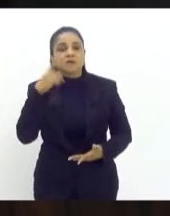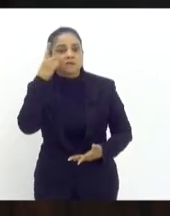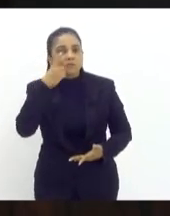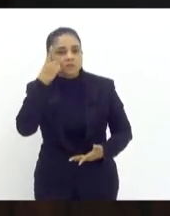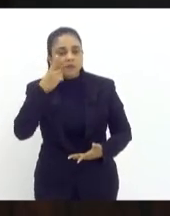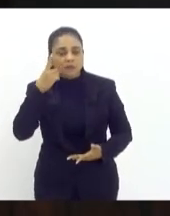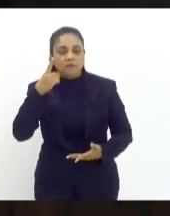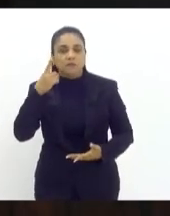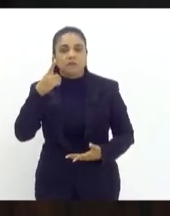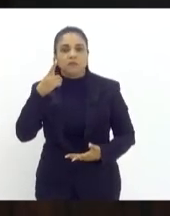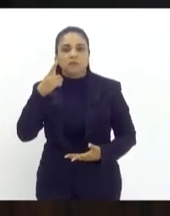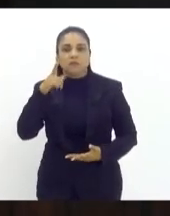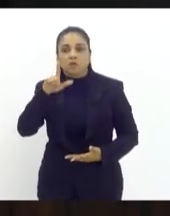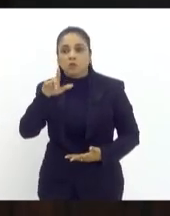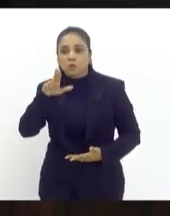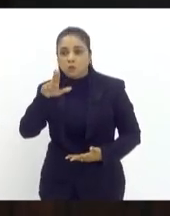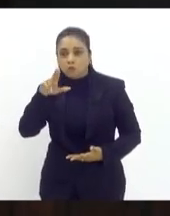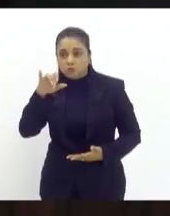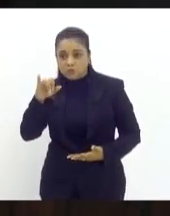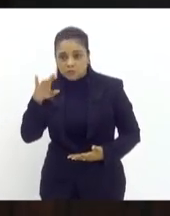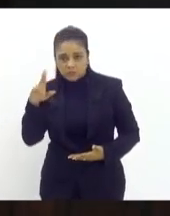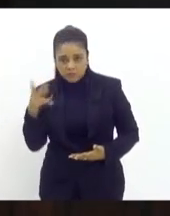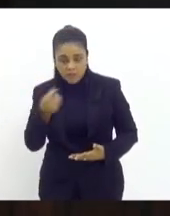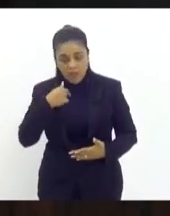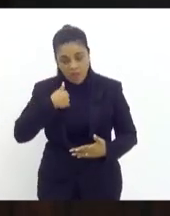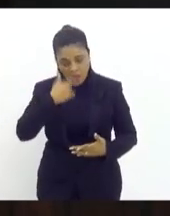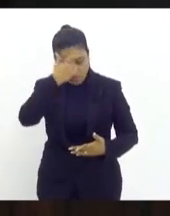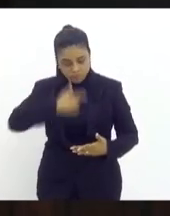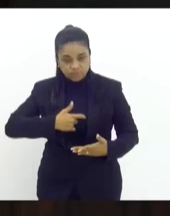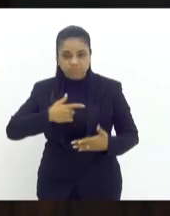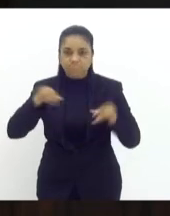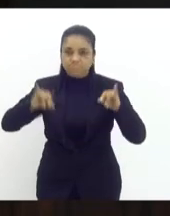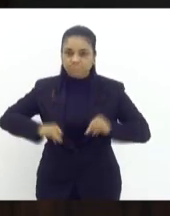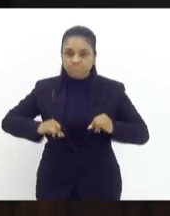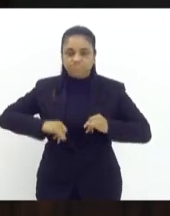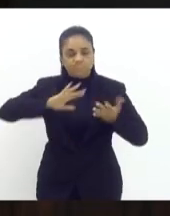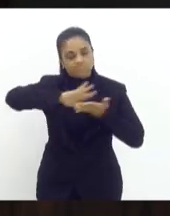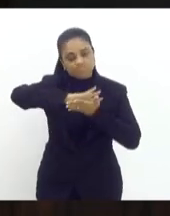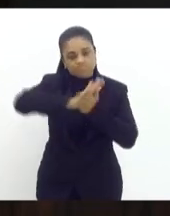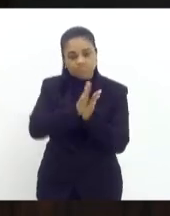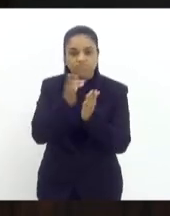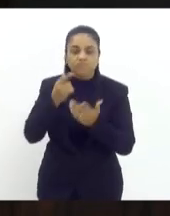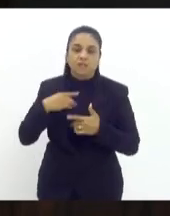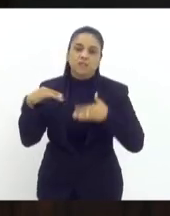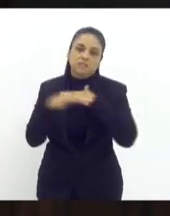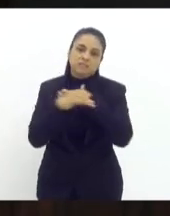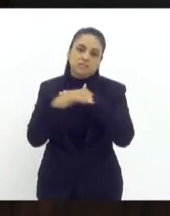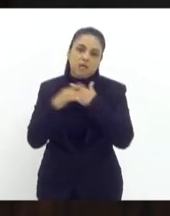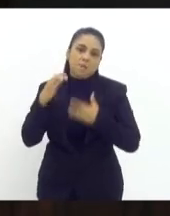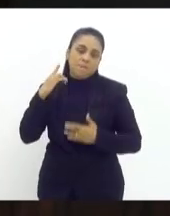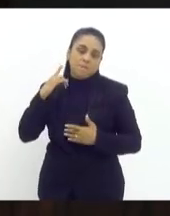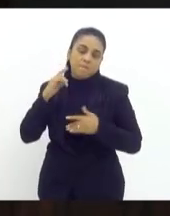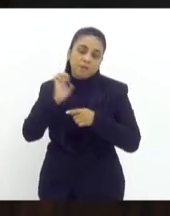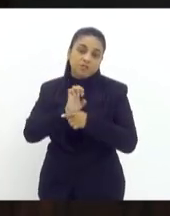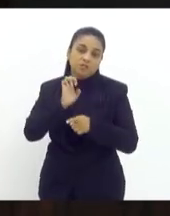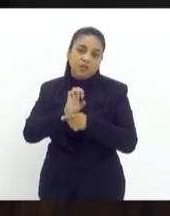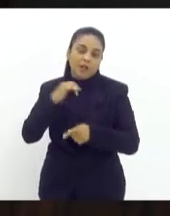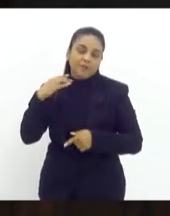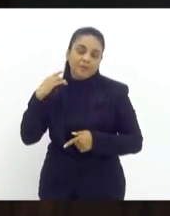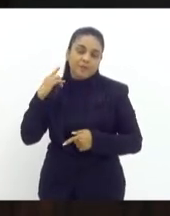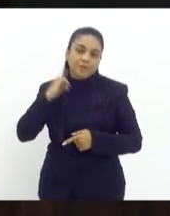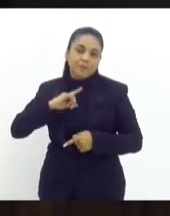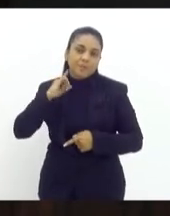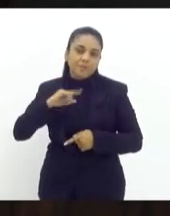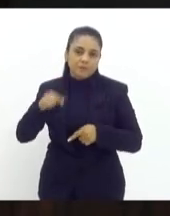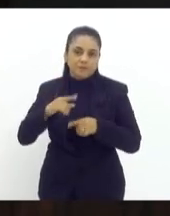ato discriminatório que eu sofri em Minas Gerais participando do Consul de representar